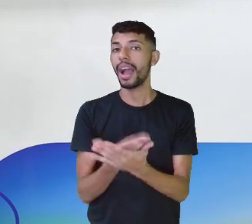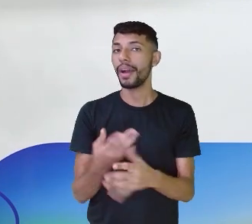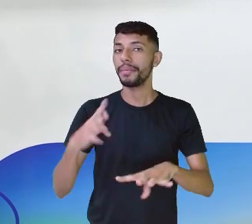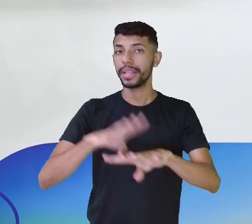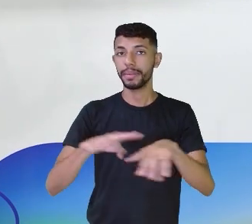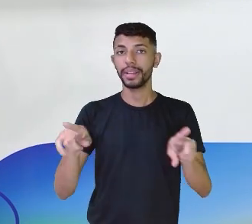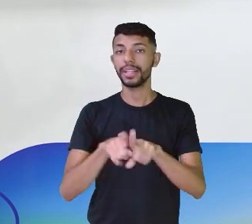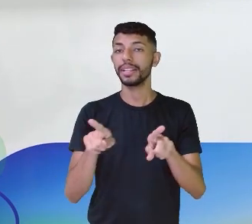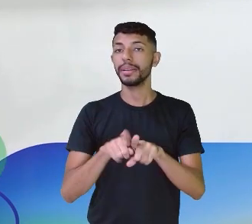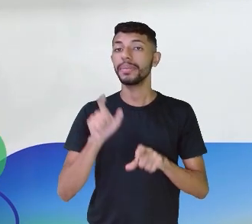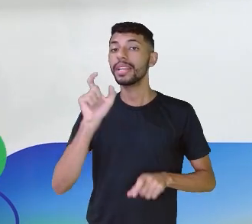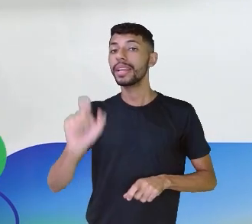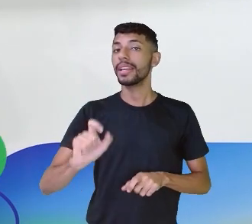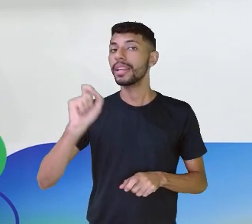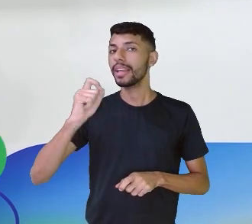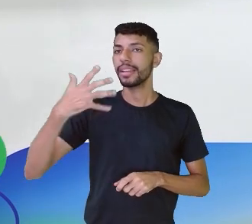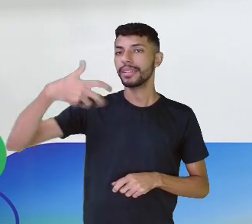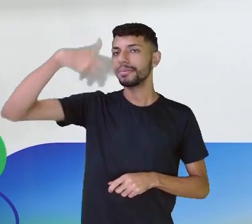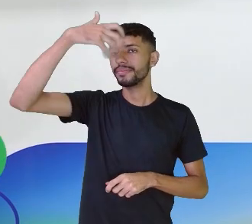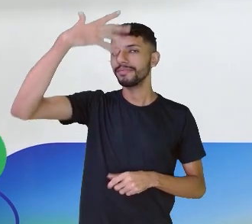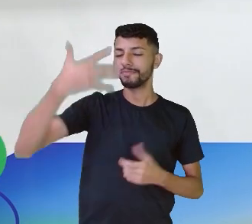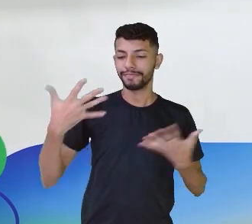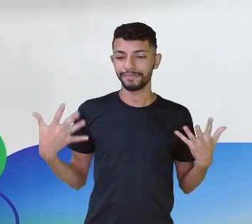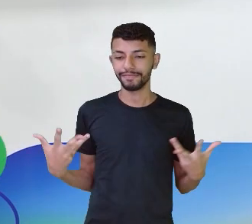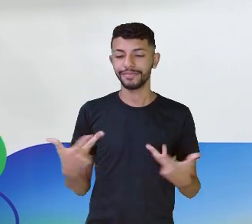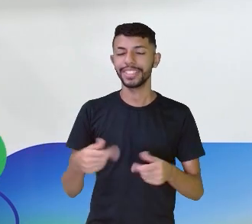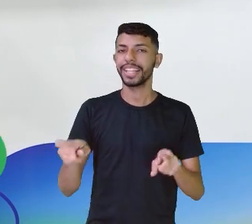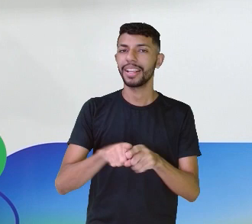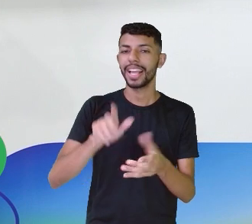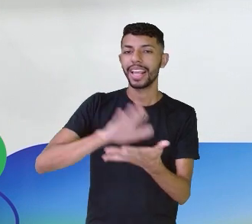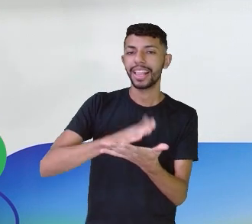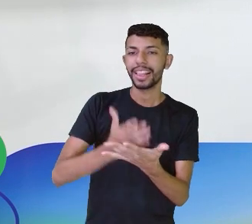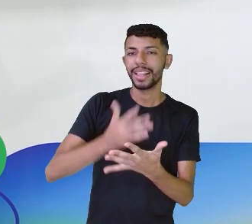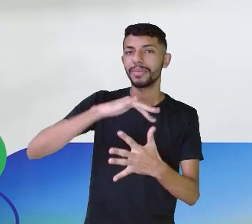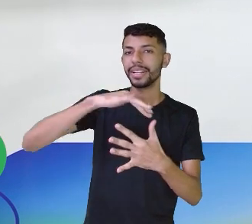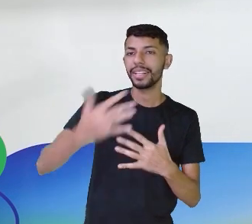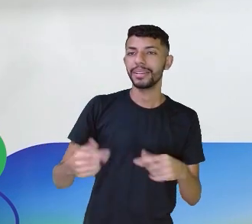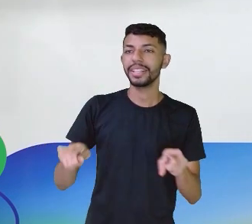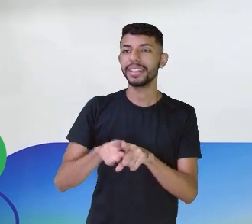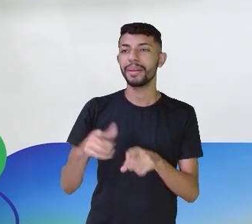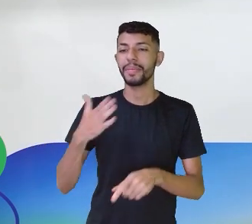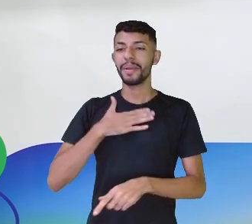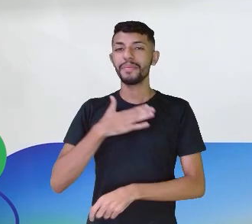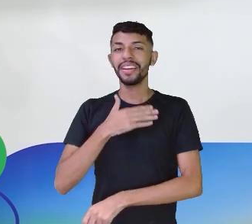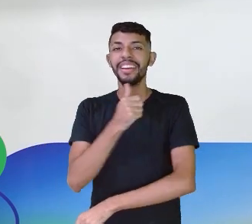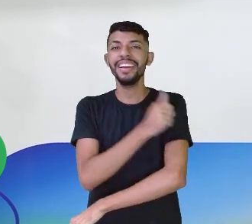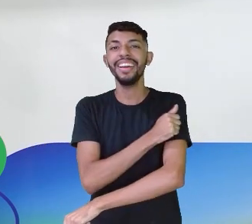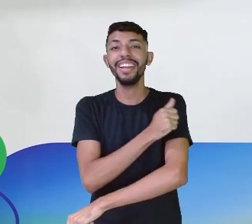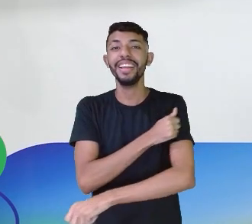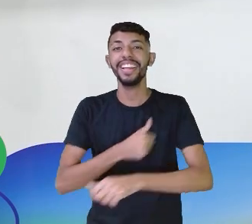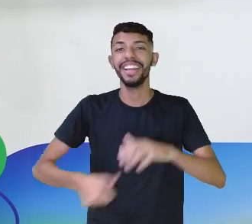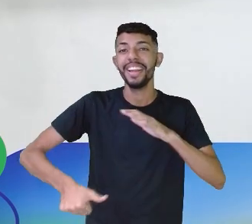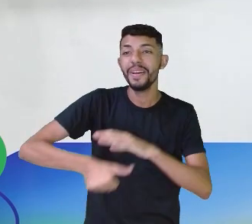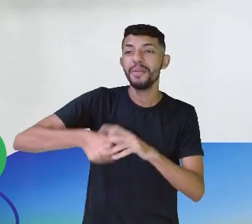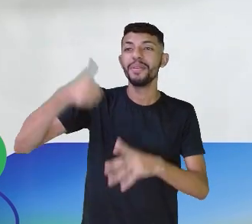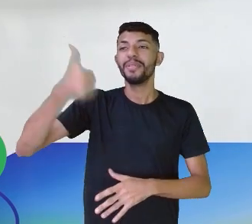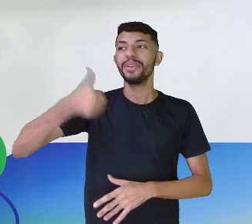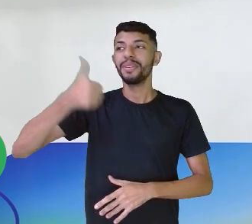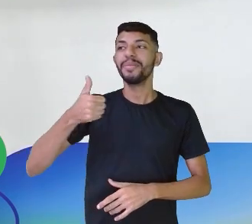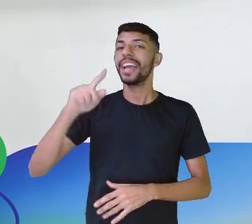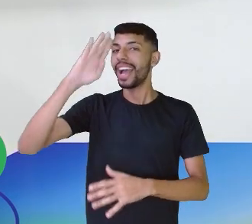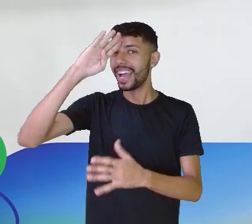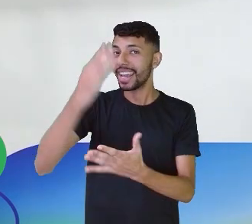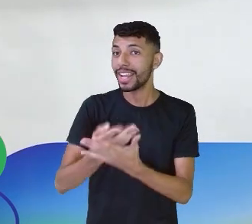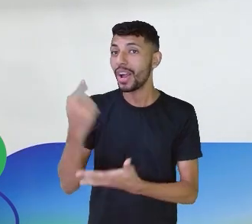matemática, eu tenho o Bruno, né, maravilhoso, além de intérprete, meu aluno número 1.